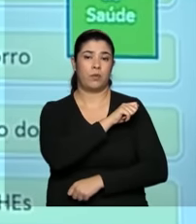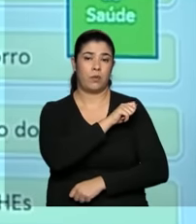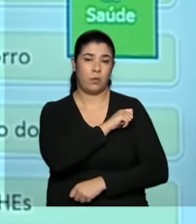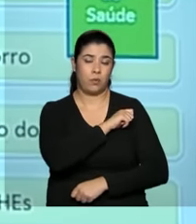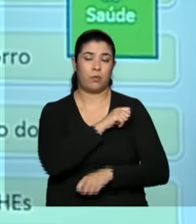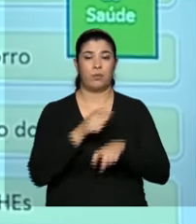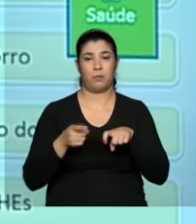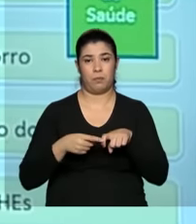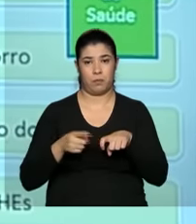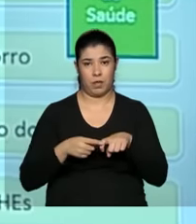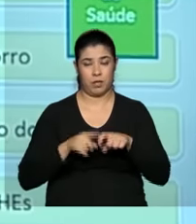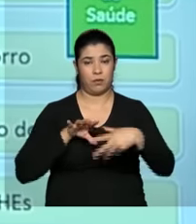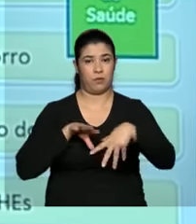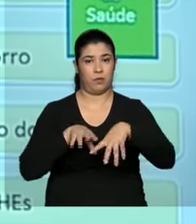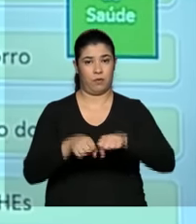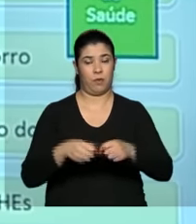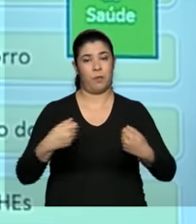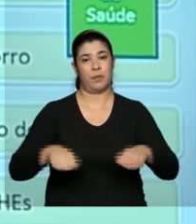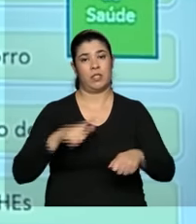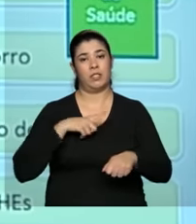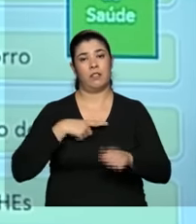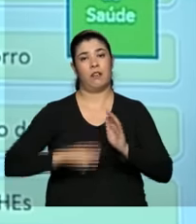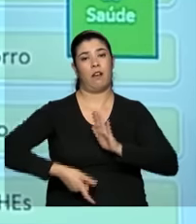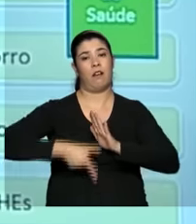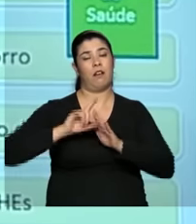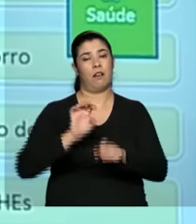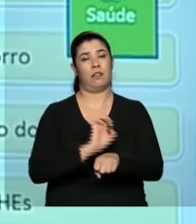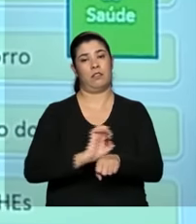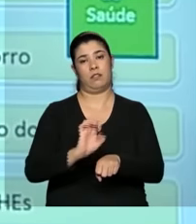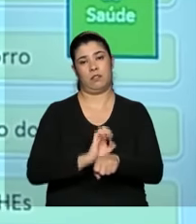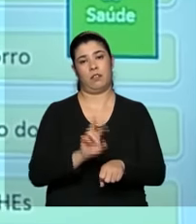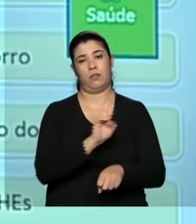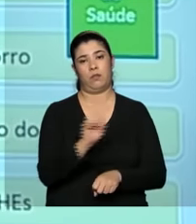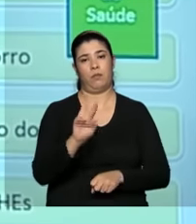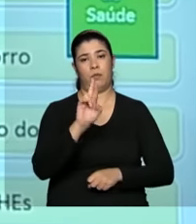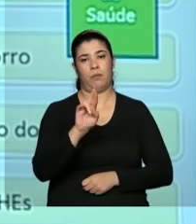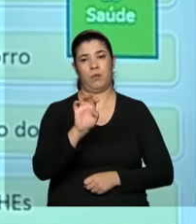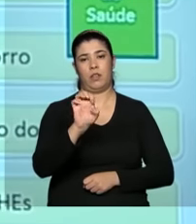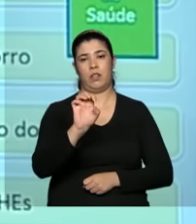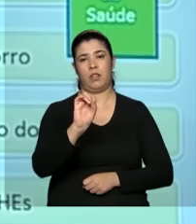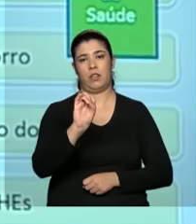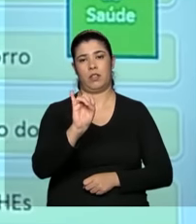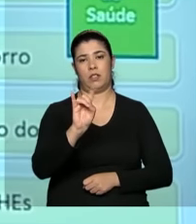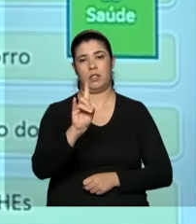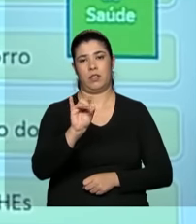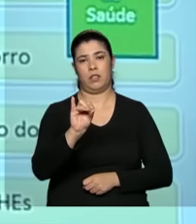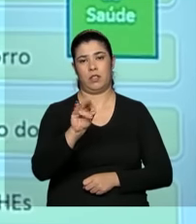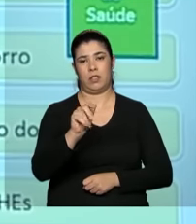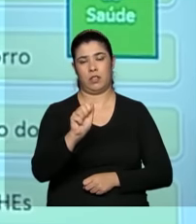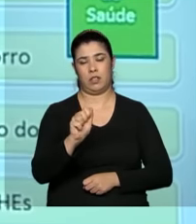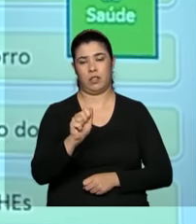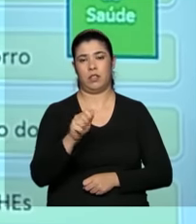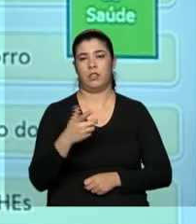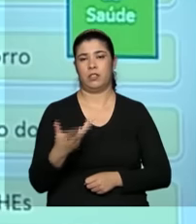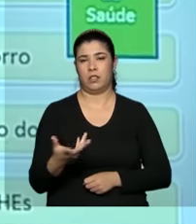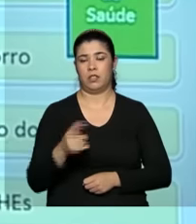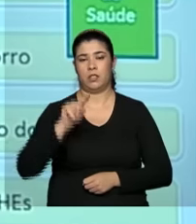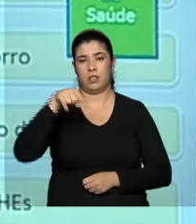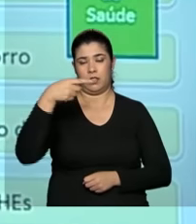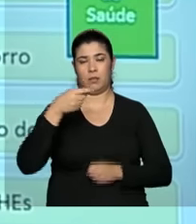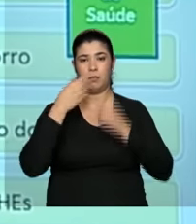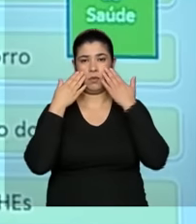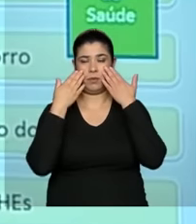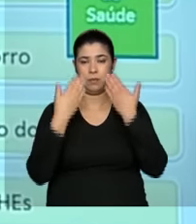forma. Toda. Antes isso não era obrigatório. E tem que ter o número de vagas necessário. Vou tocar nesse assunto em outro